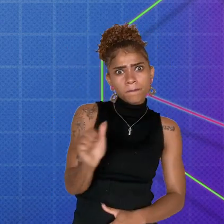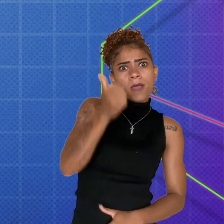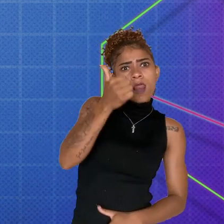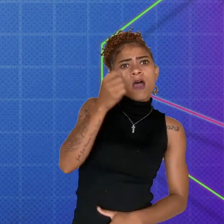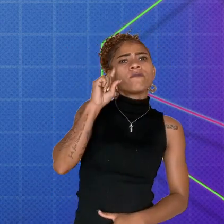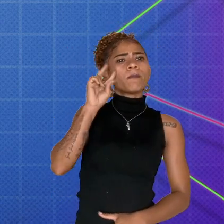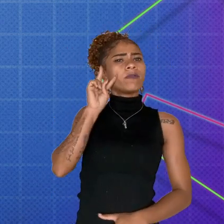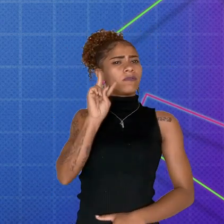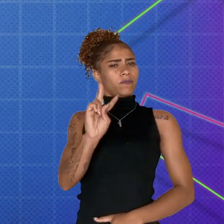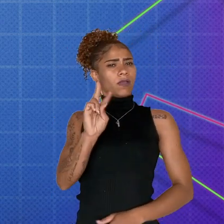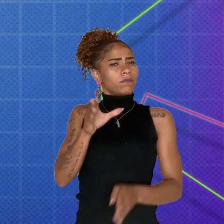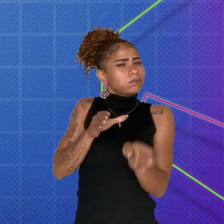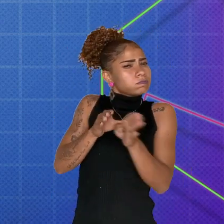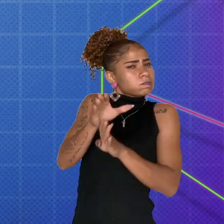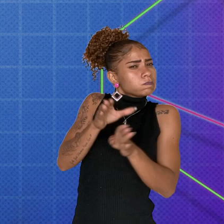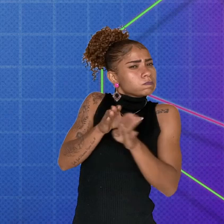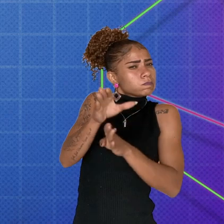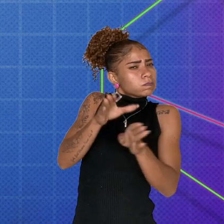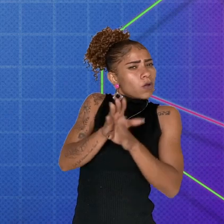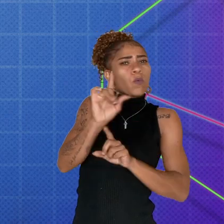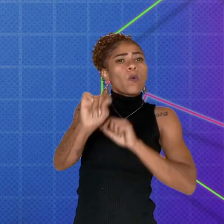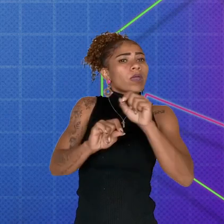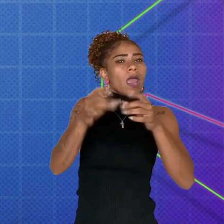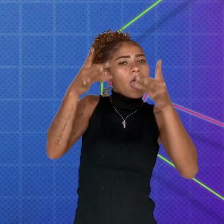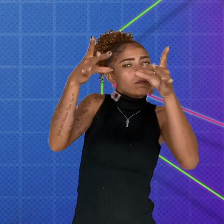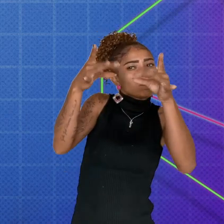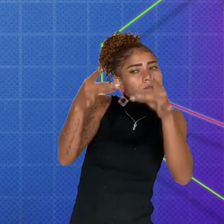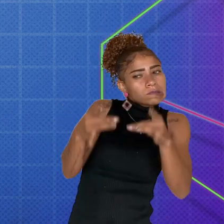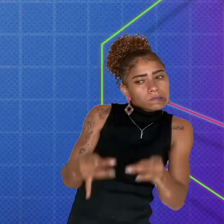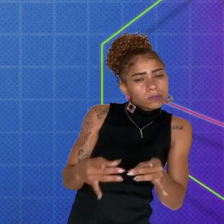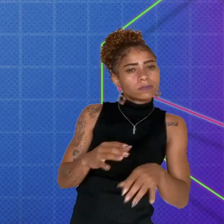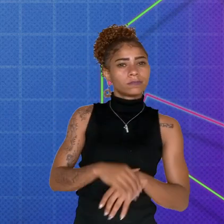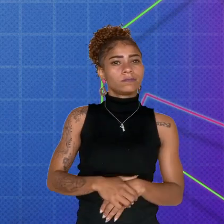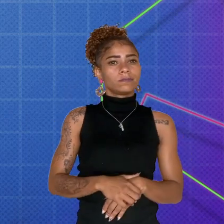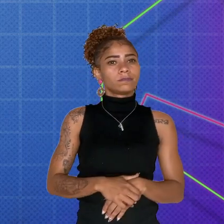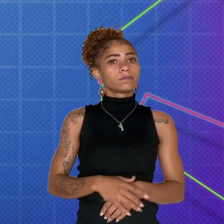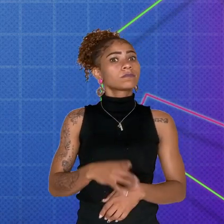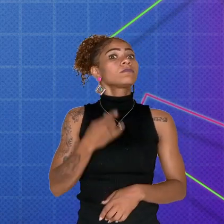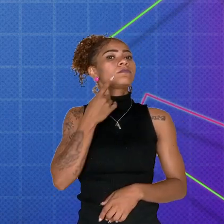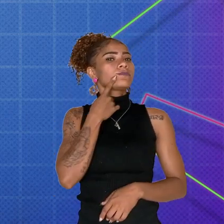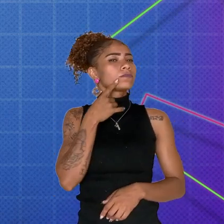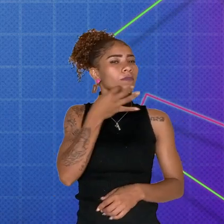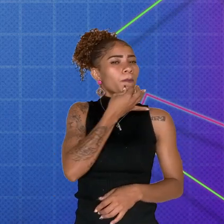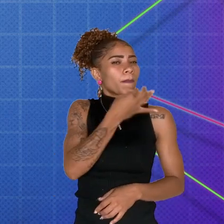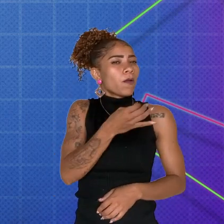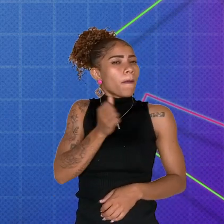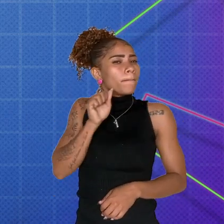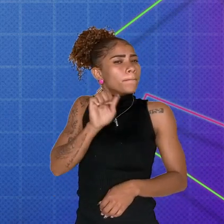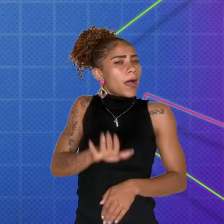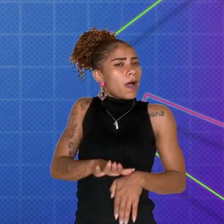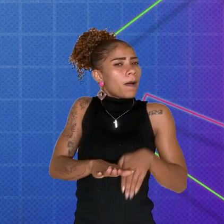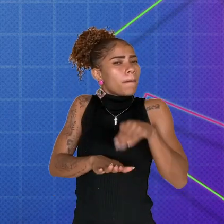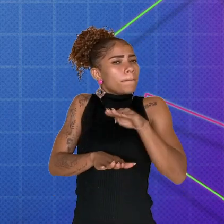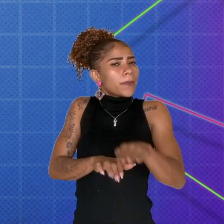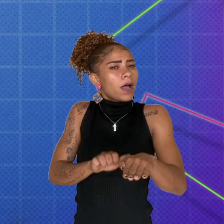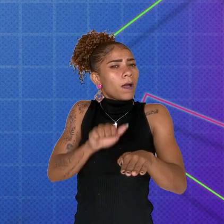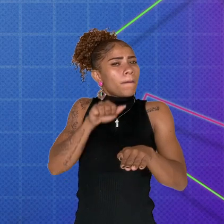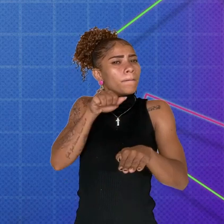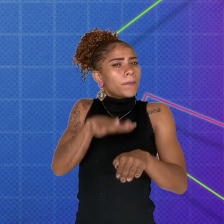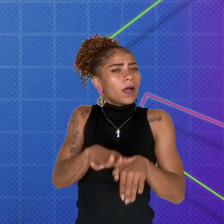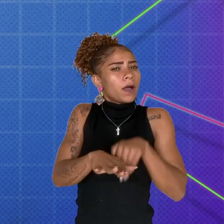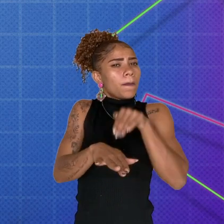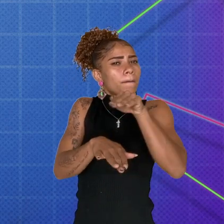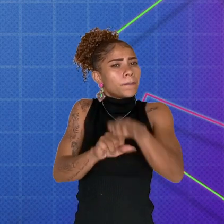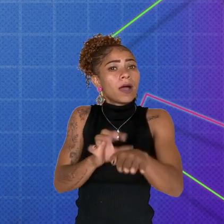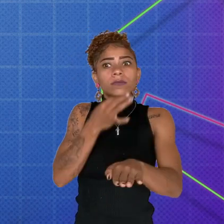Agora, vamos examinar sugestões de som ambiente um pouco mais detalhadamente? Barulho de passos. Os barulhos de passos dos zumbis